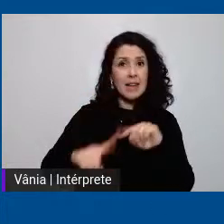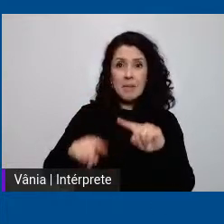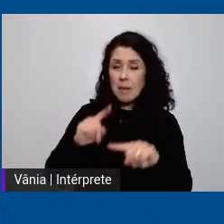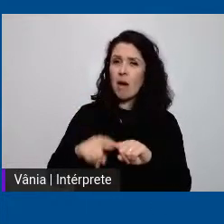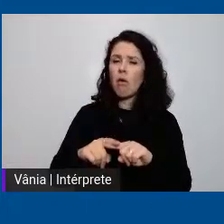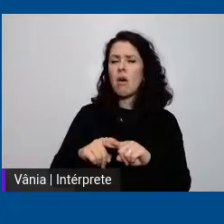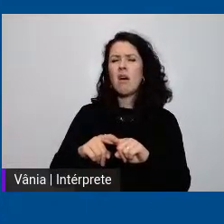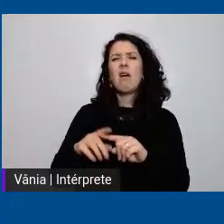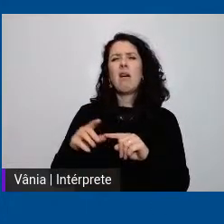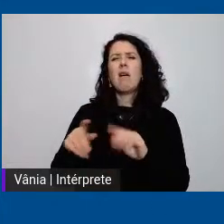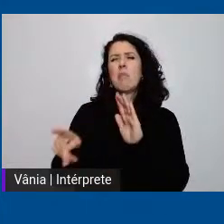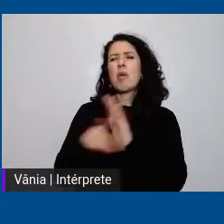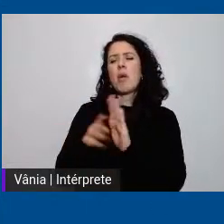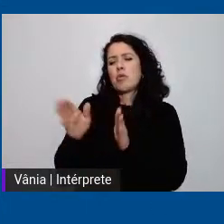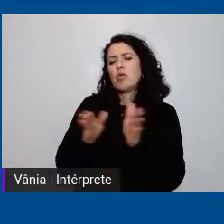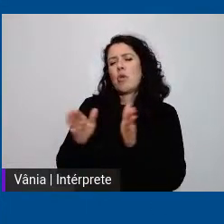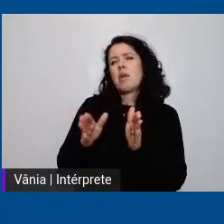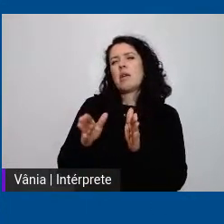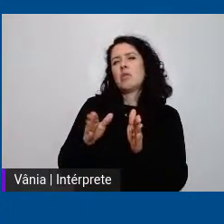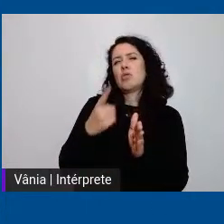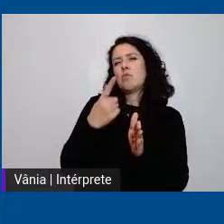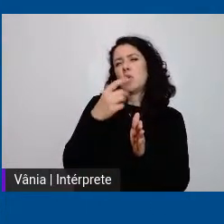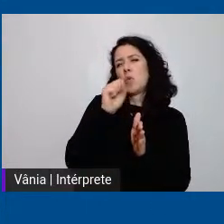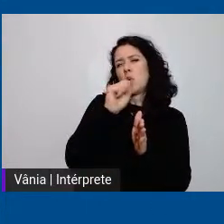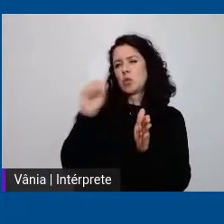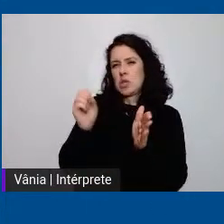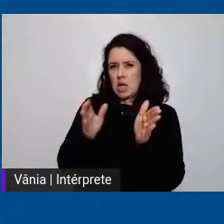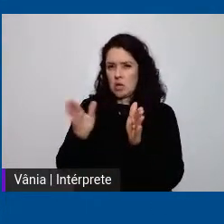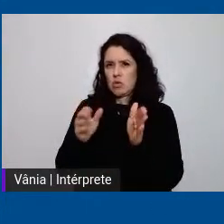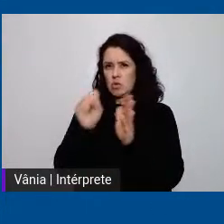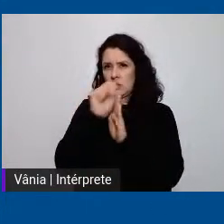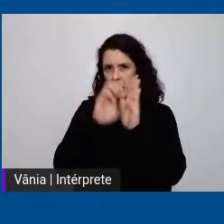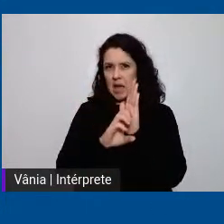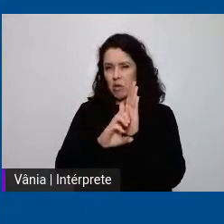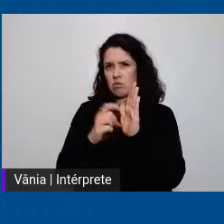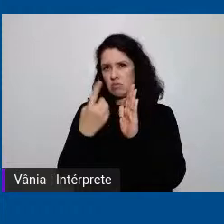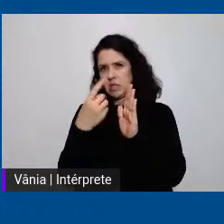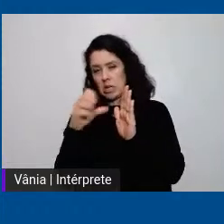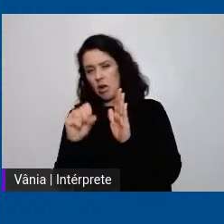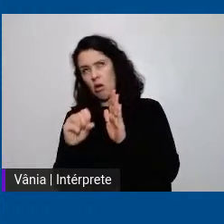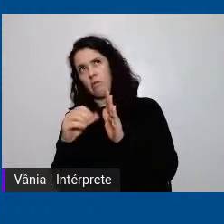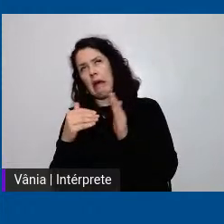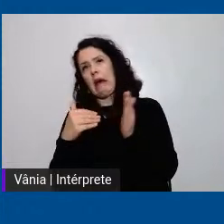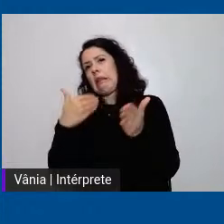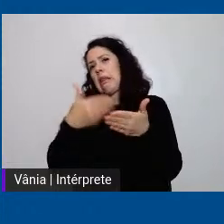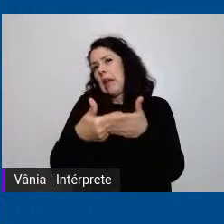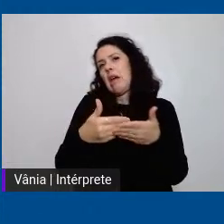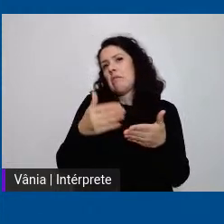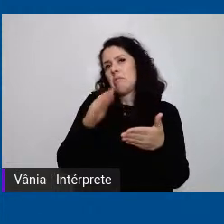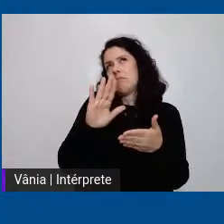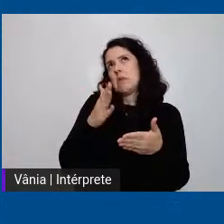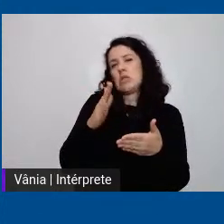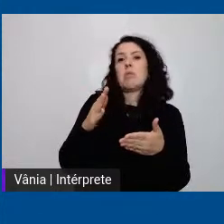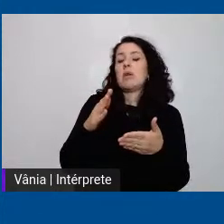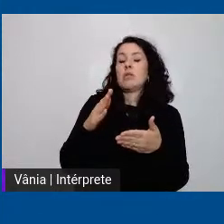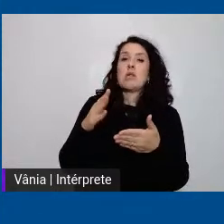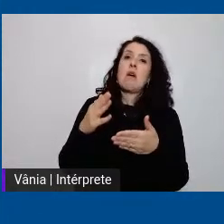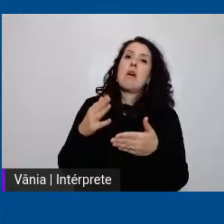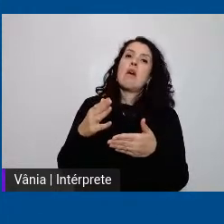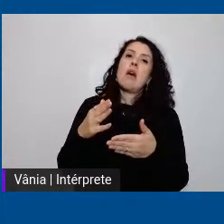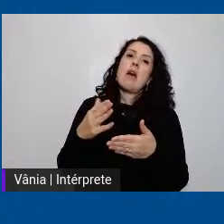oitocentista e até o início da Segunda Guerra Mundial, quando tem uma fotografia, uma visão